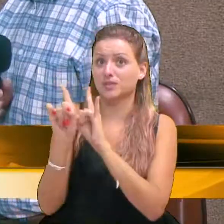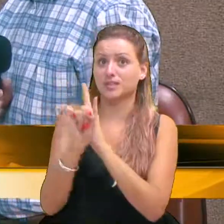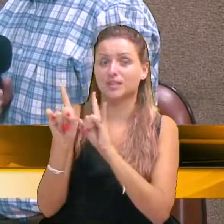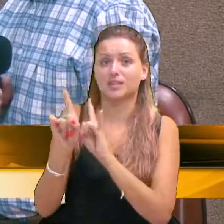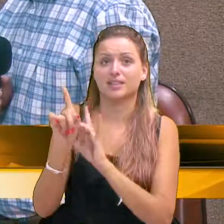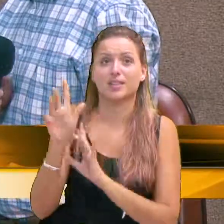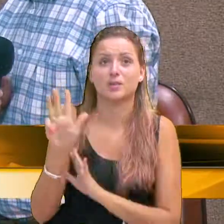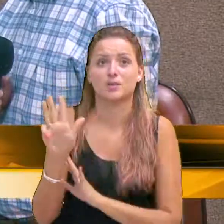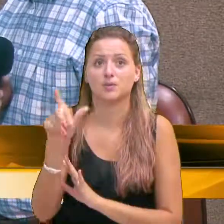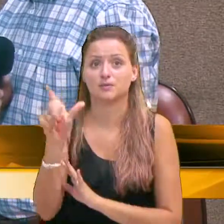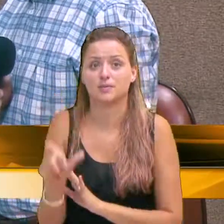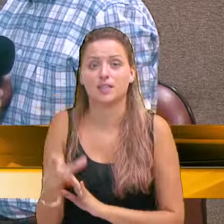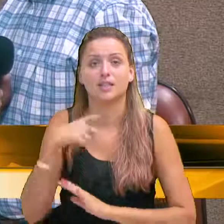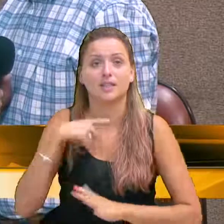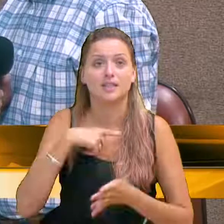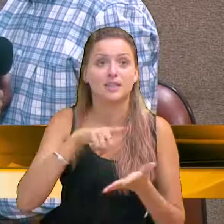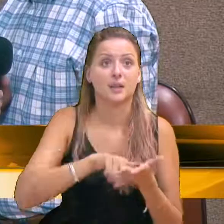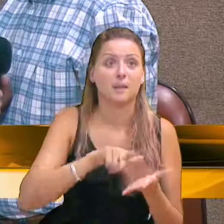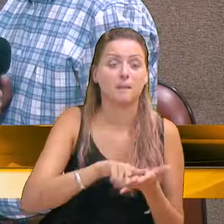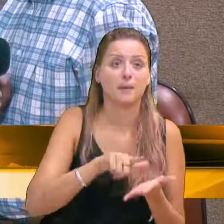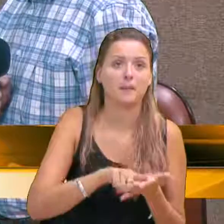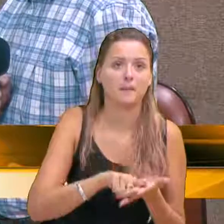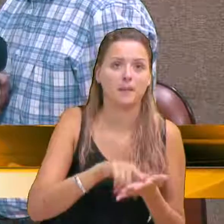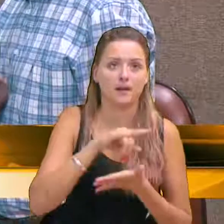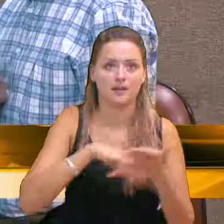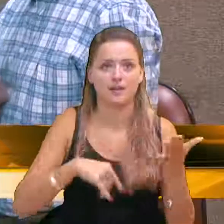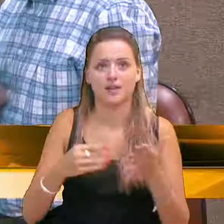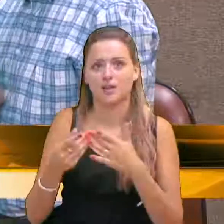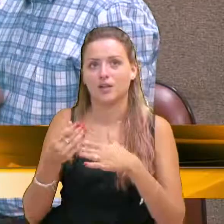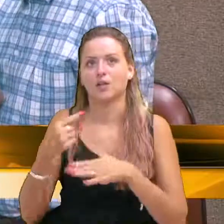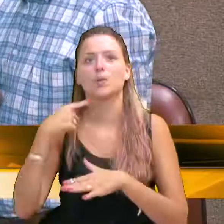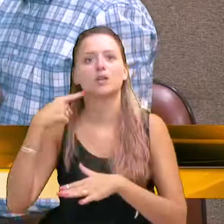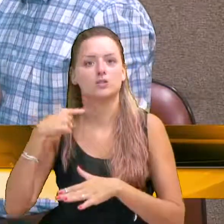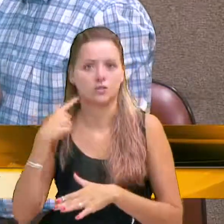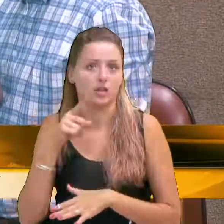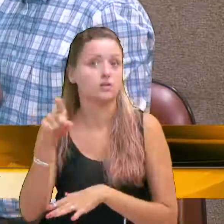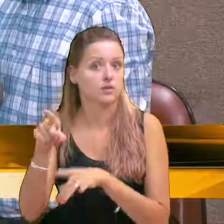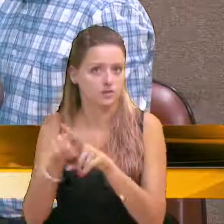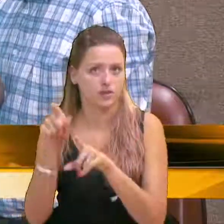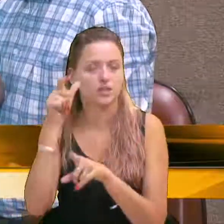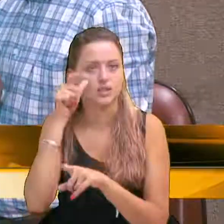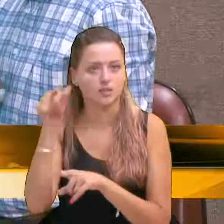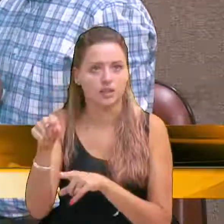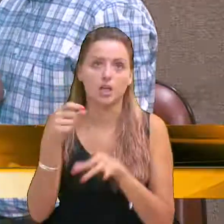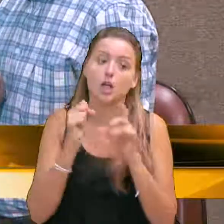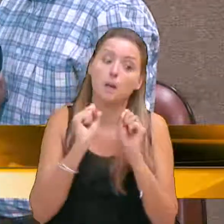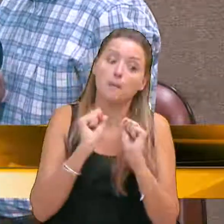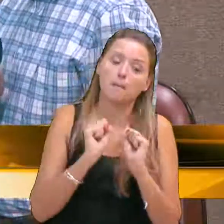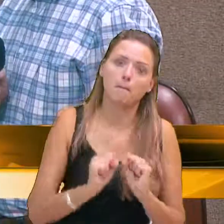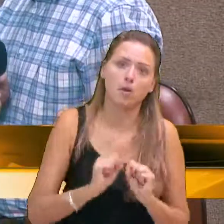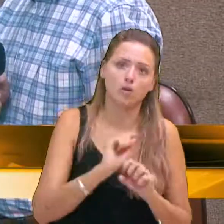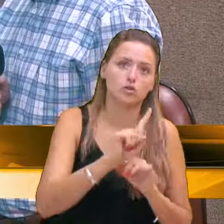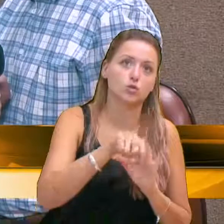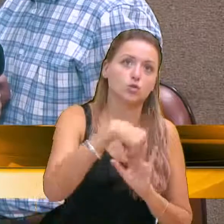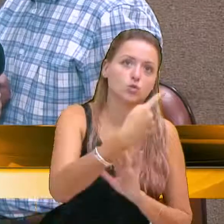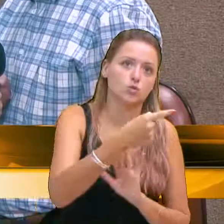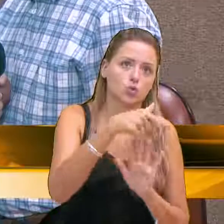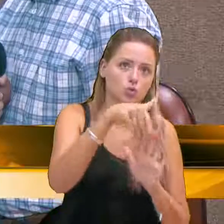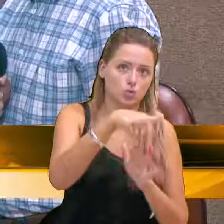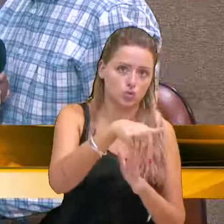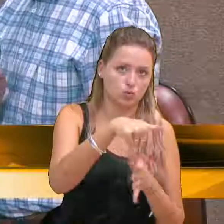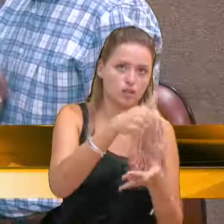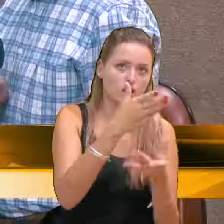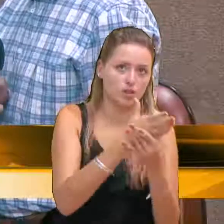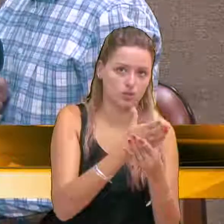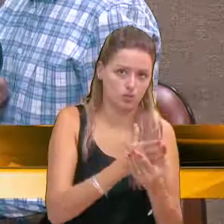prova é material. Está falando do advogado que Vossa Senhoria também é. Pode ser que nos outros 7 processos que Vossa Senhoria